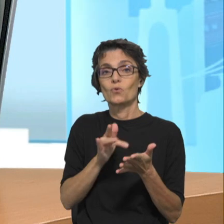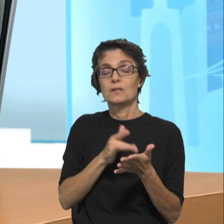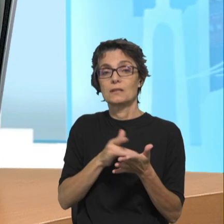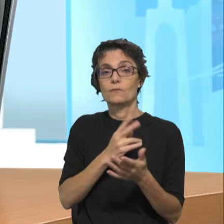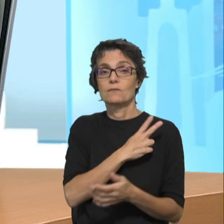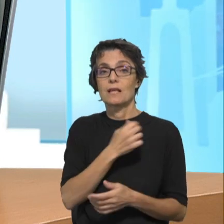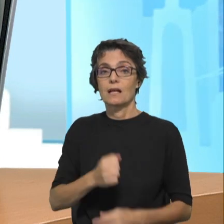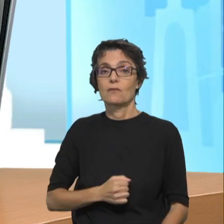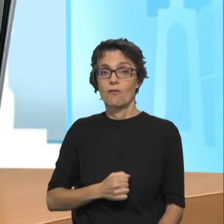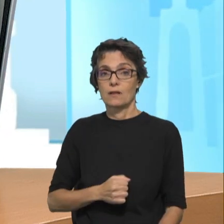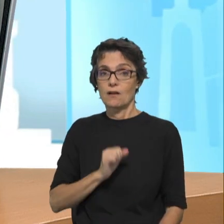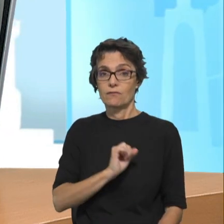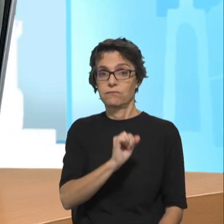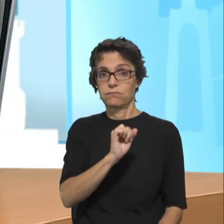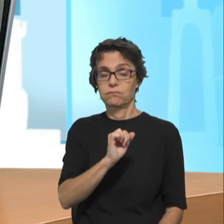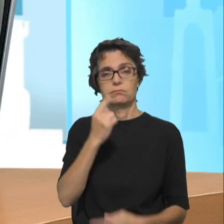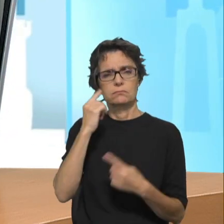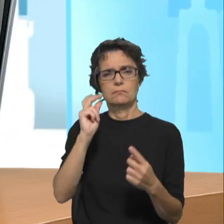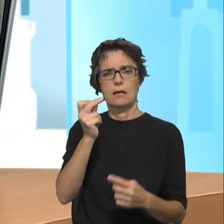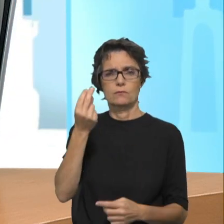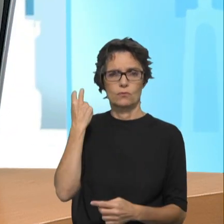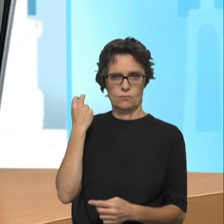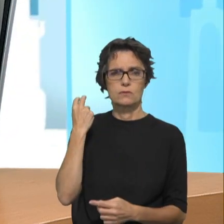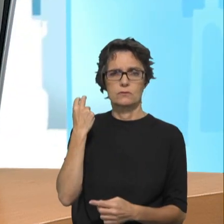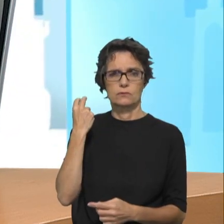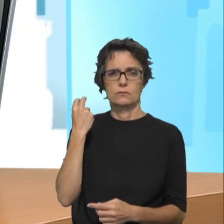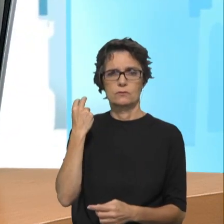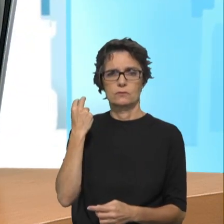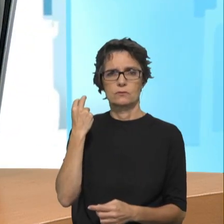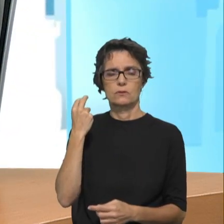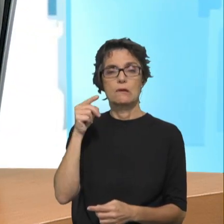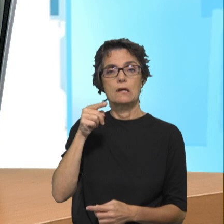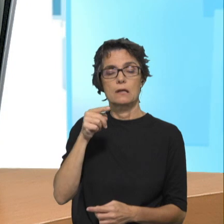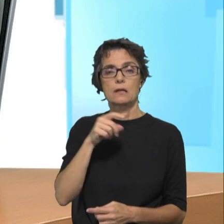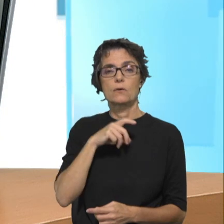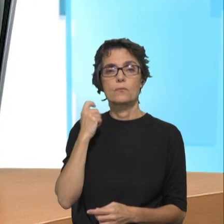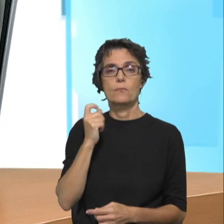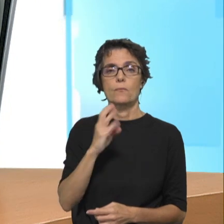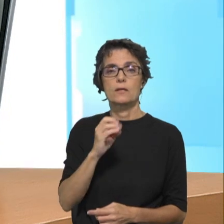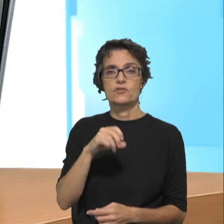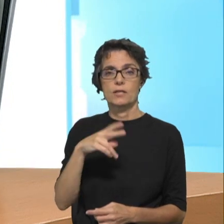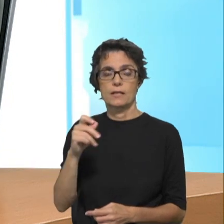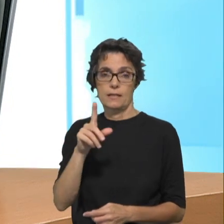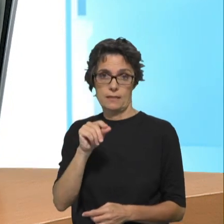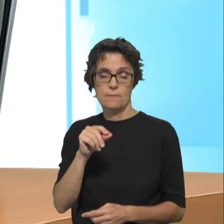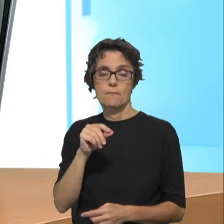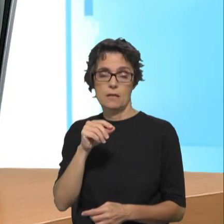Católica lançado há 2 anos, onde também o Padre Janela tem um capítulo sobre pastoral,